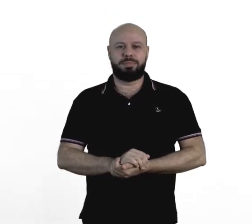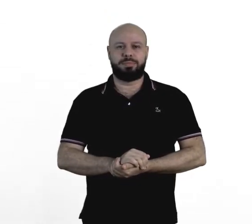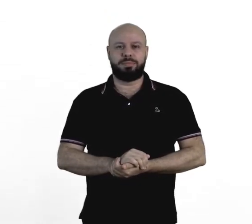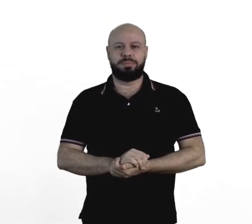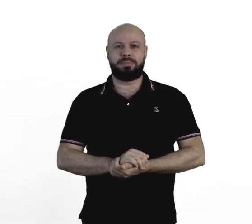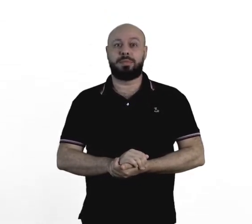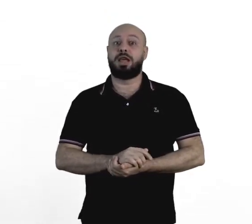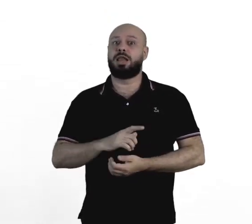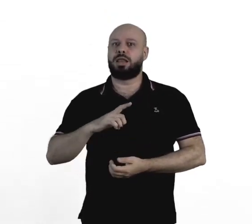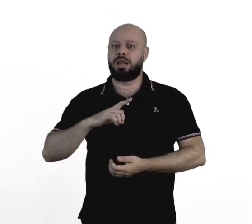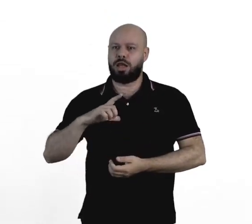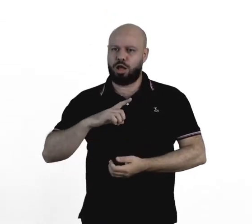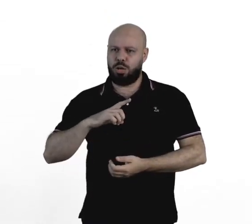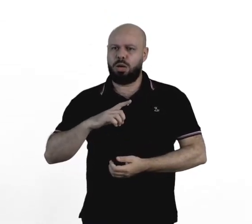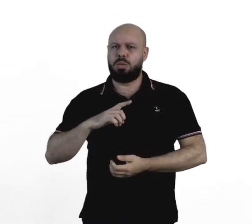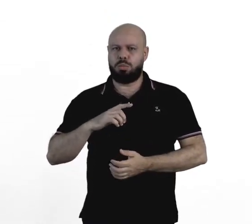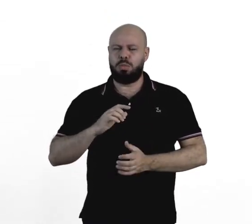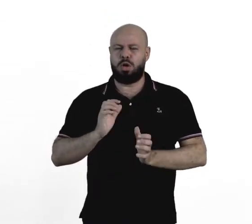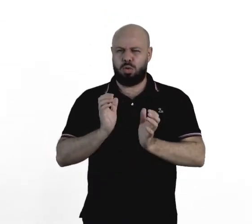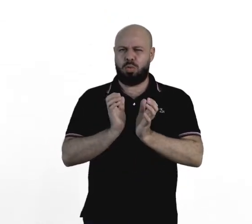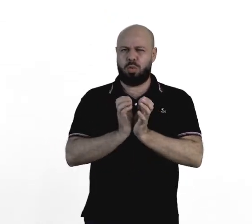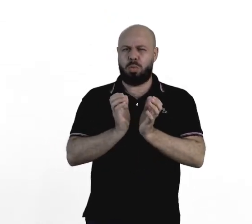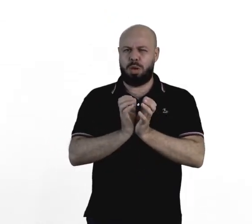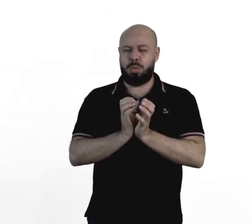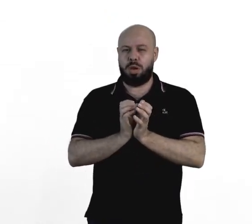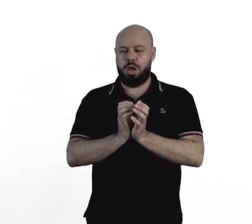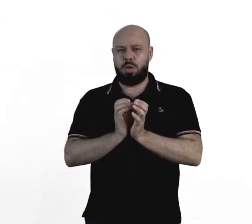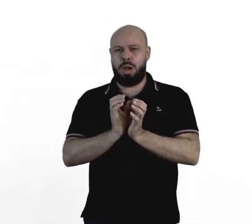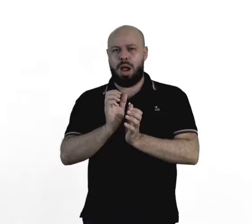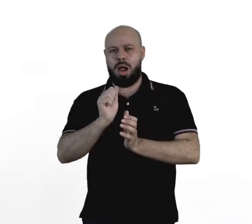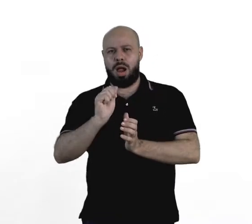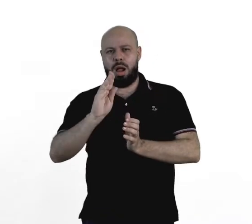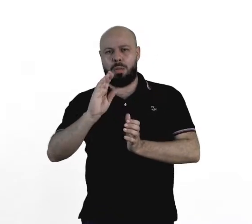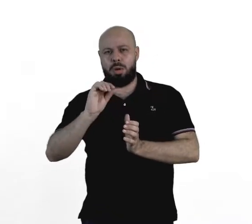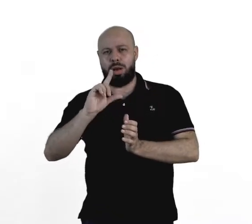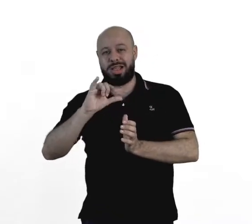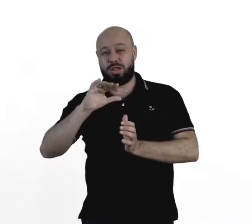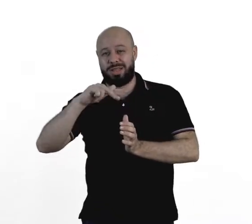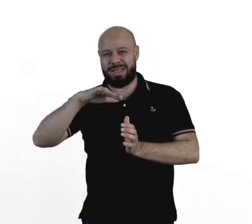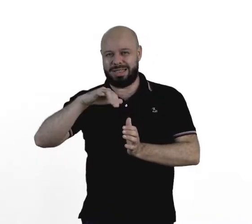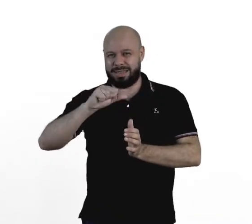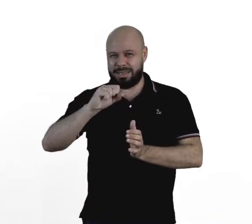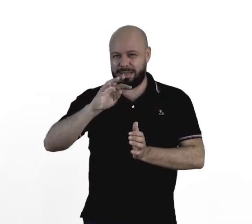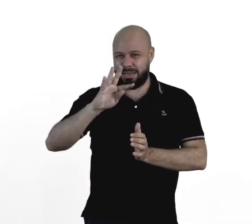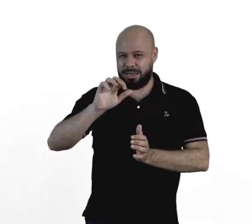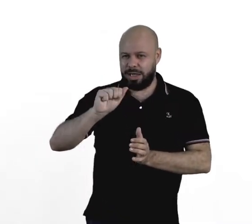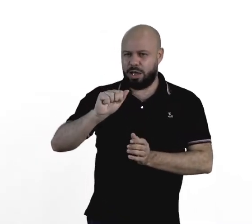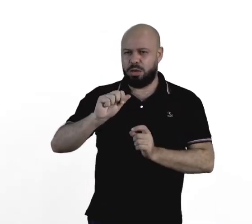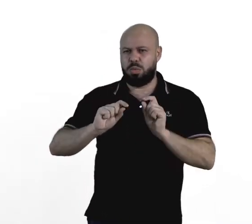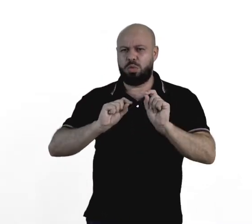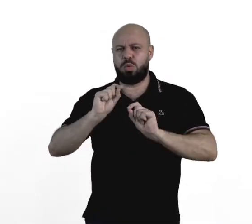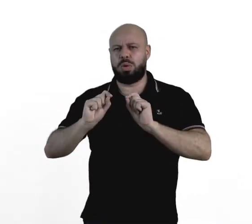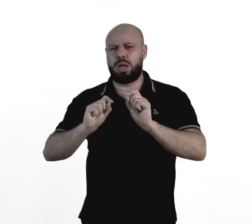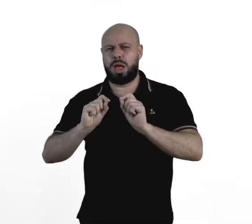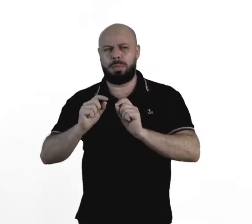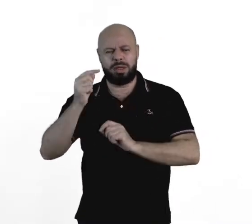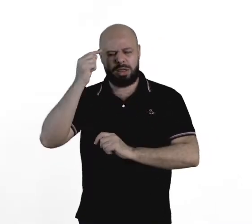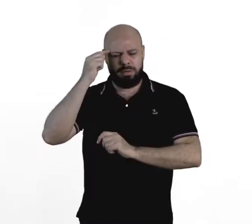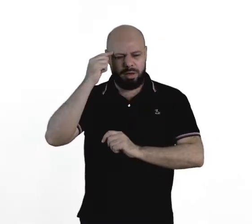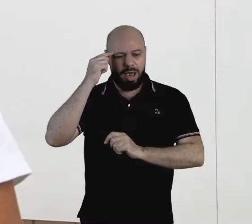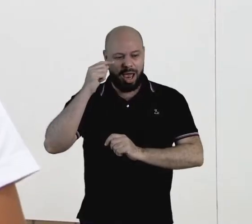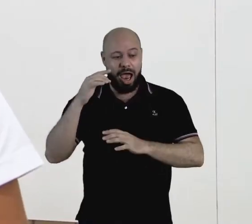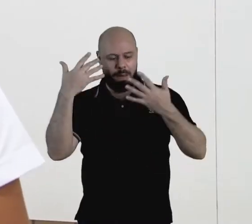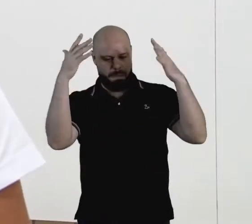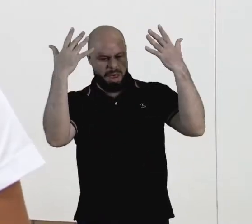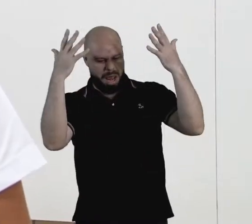Houve uma comemoração por parte dos abolicionistas, mas essa comemoração ela não veio carregada também de uma restituição.